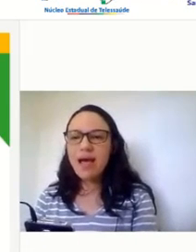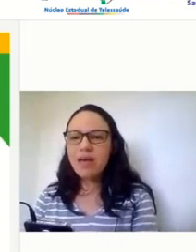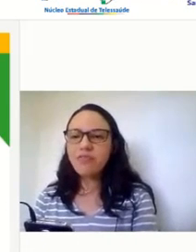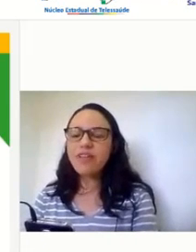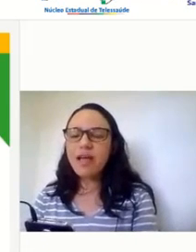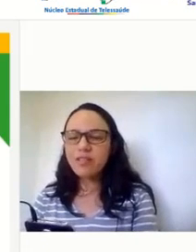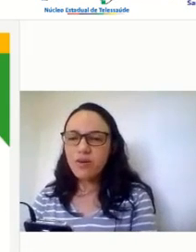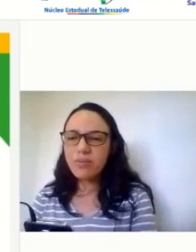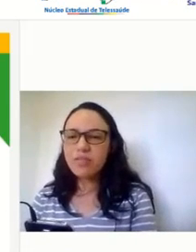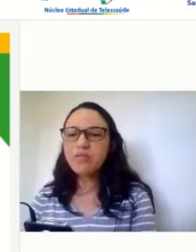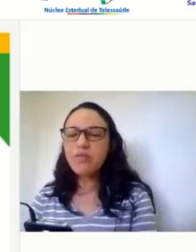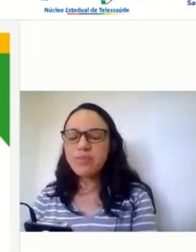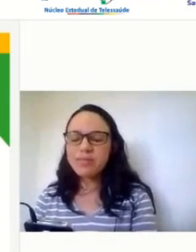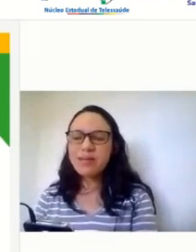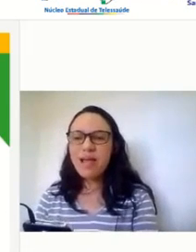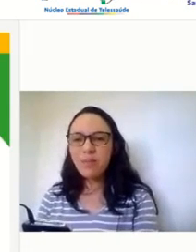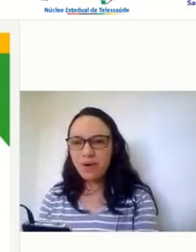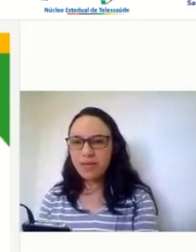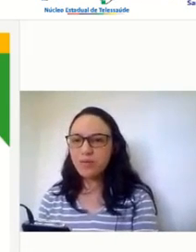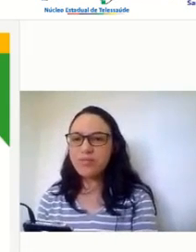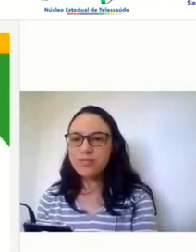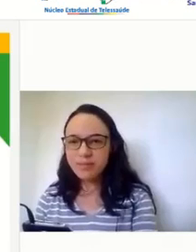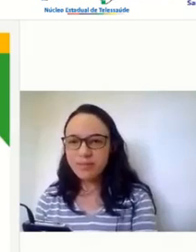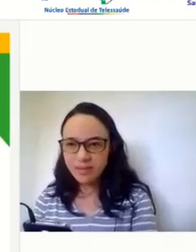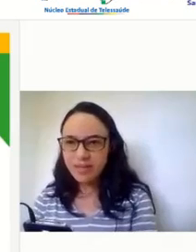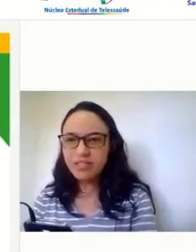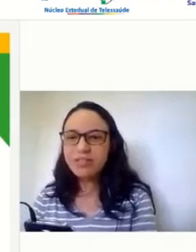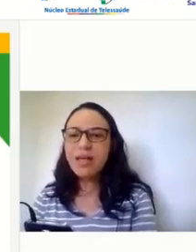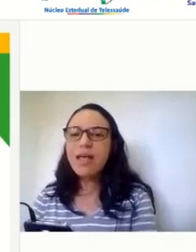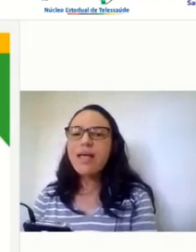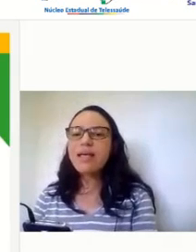por 14 dias um o